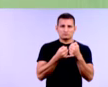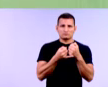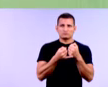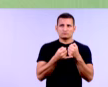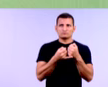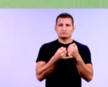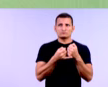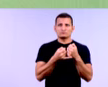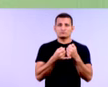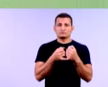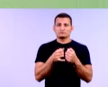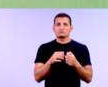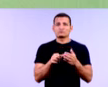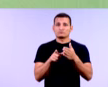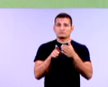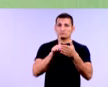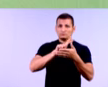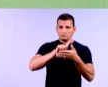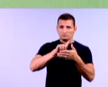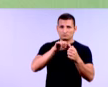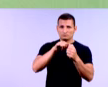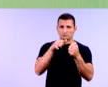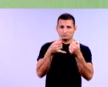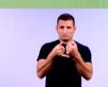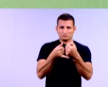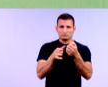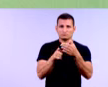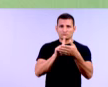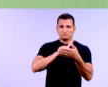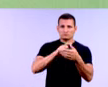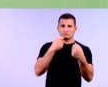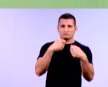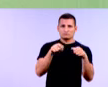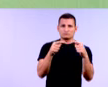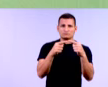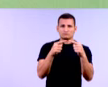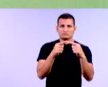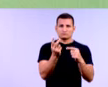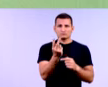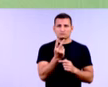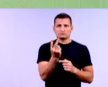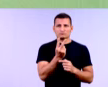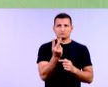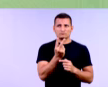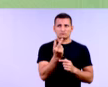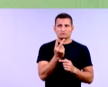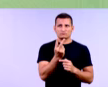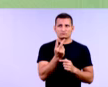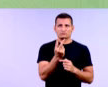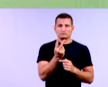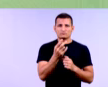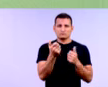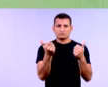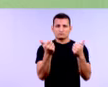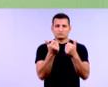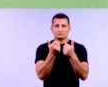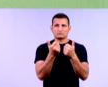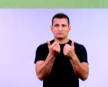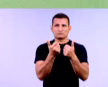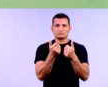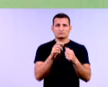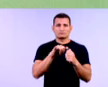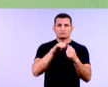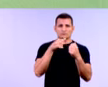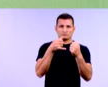vem antes, Se o adjetivo vem antes, tem que concordar com os dois. com os dois ou com quem está Com quem próximo. está Se próximo. o adjetivo